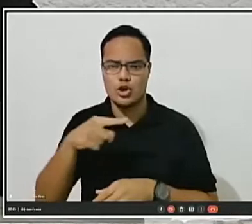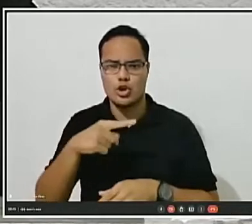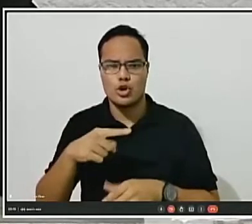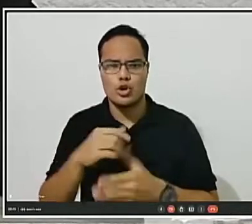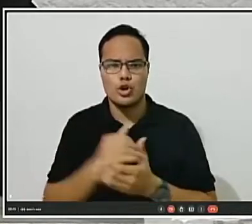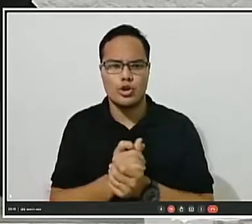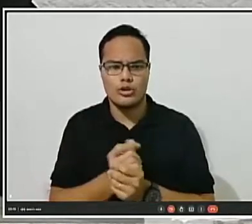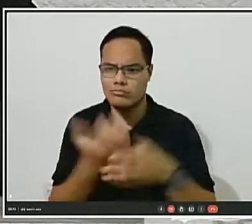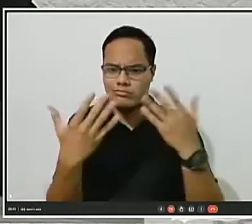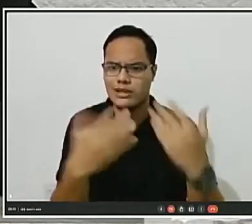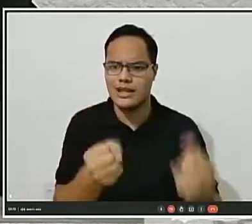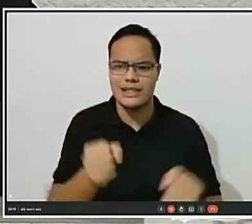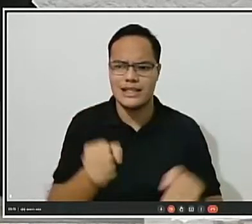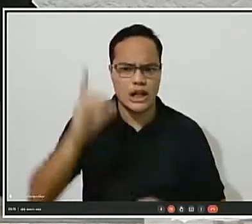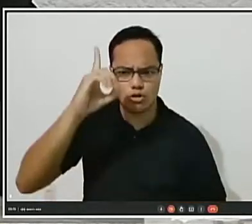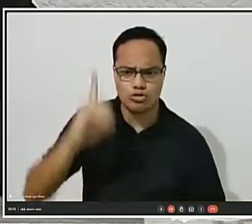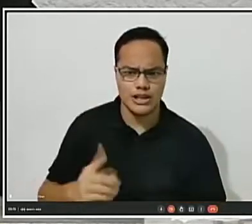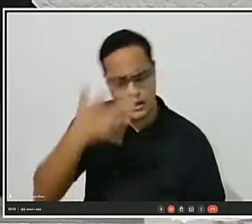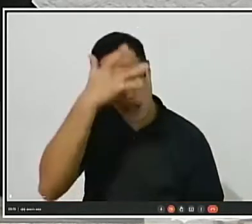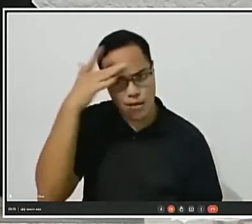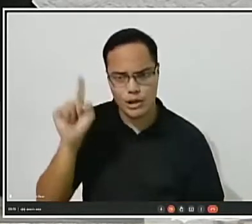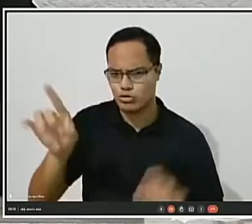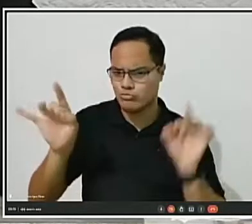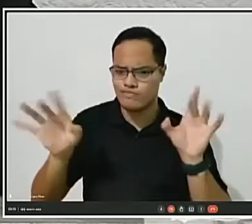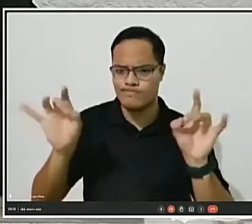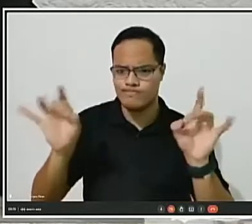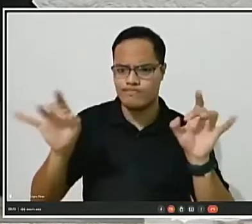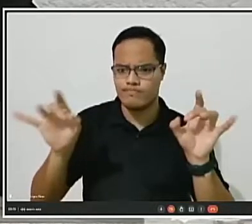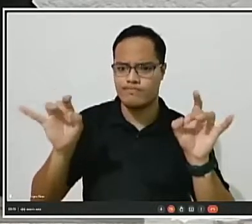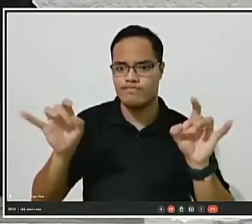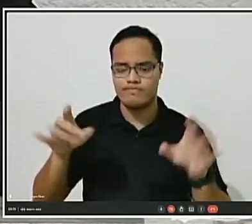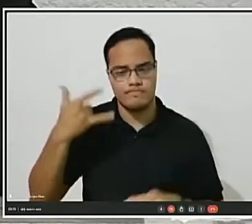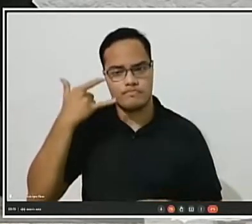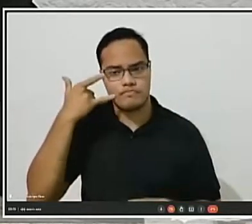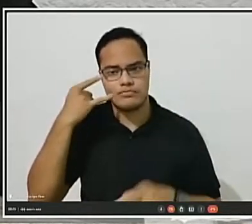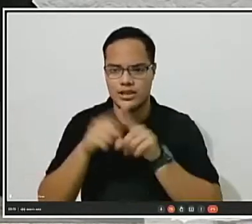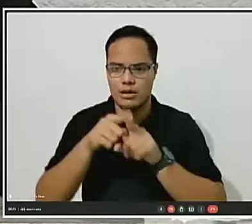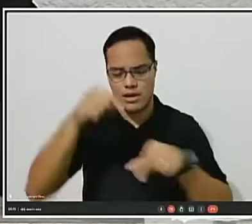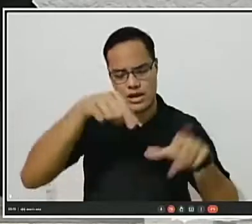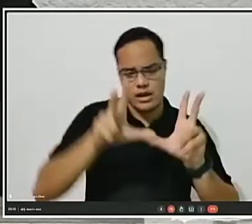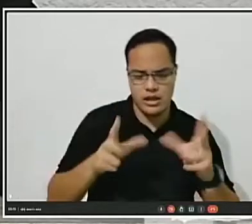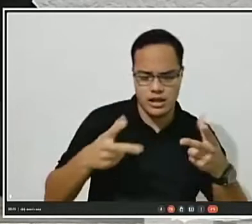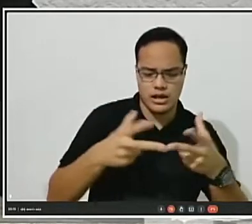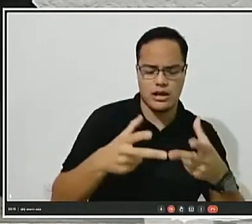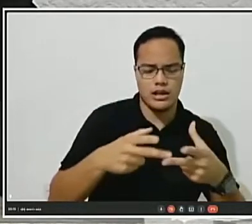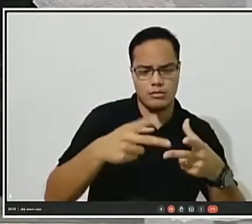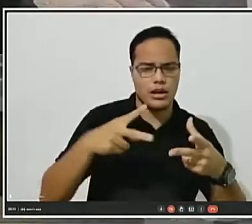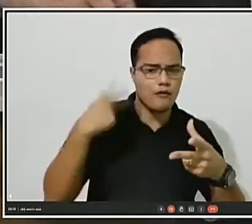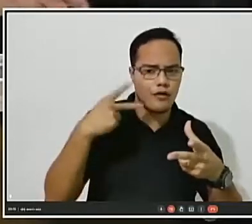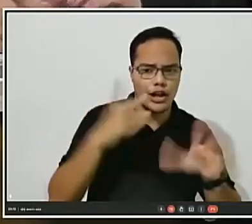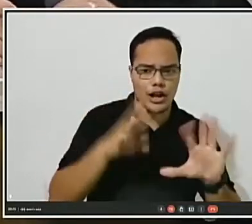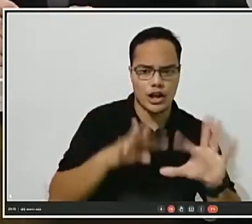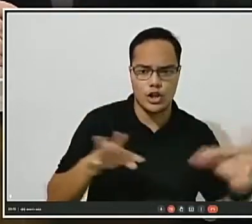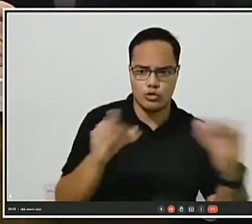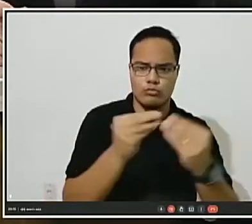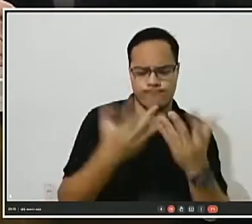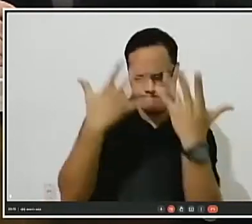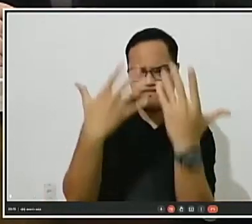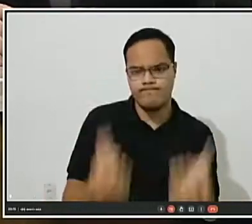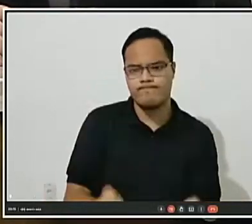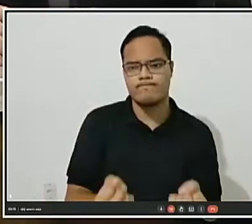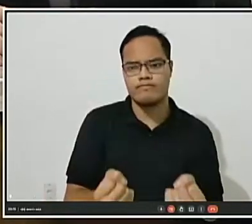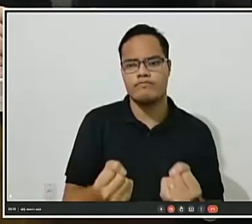as pessoas especiais. Essa Casa de Leis, através de seus vereadores, aplaudem tão importante causa.